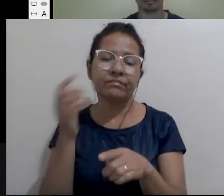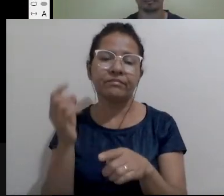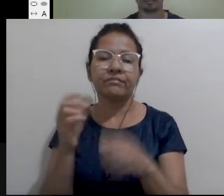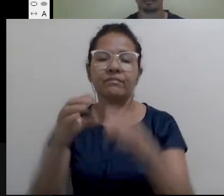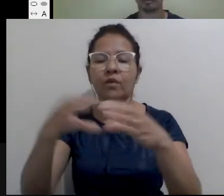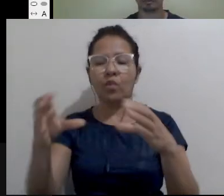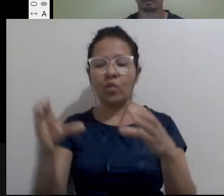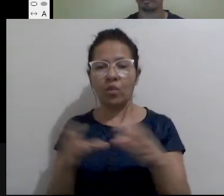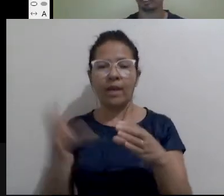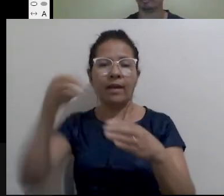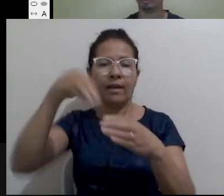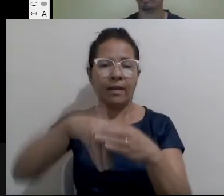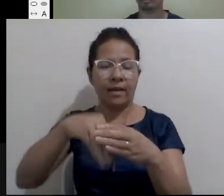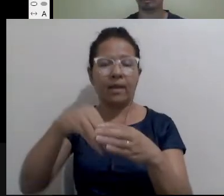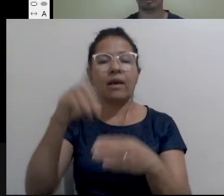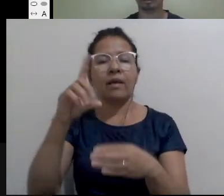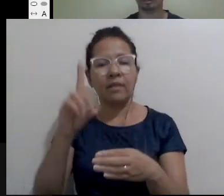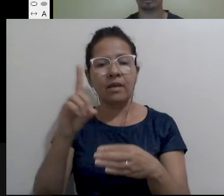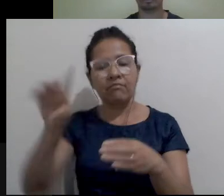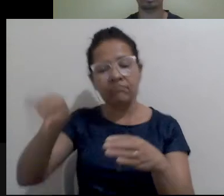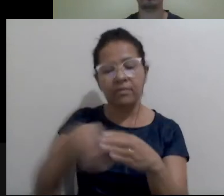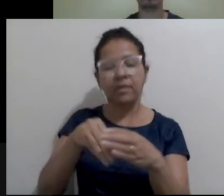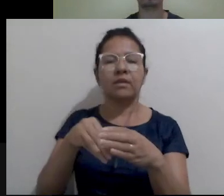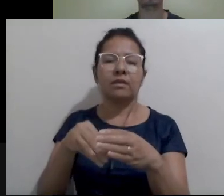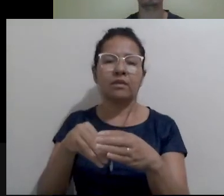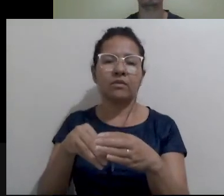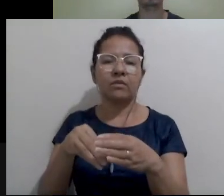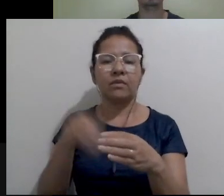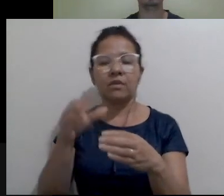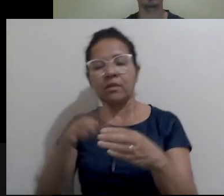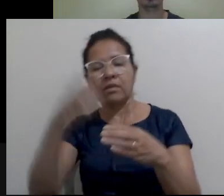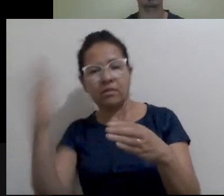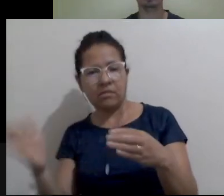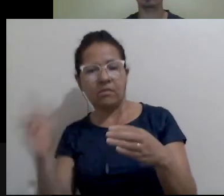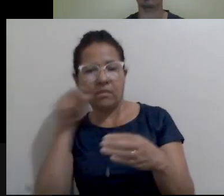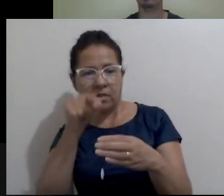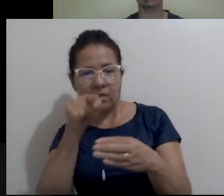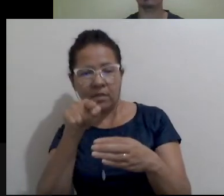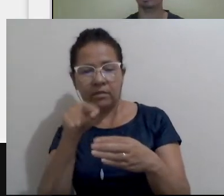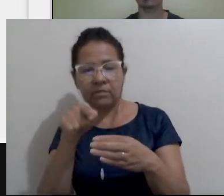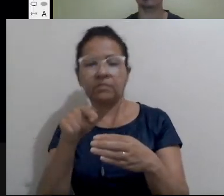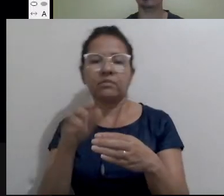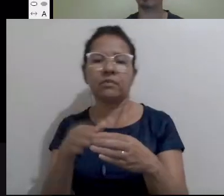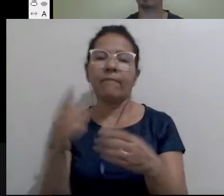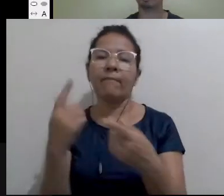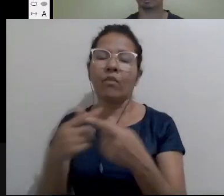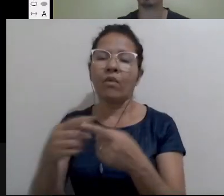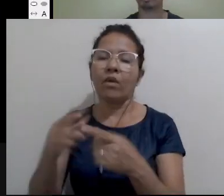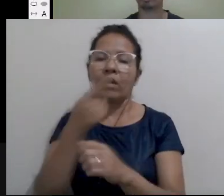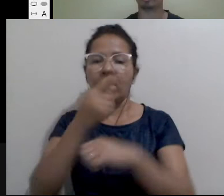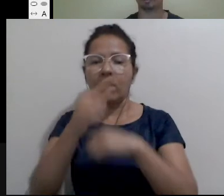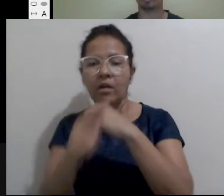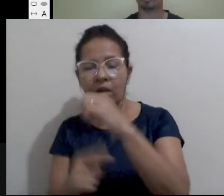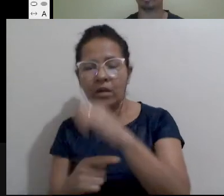interna, justamente porque veio do orbital D mais interno, e aqui de esfera externa, porque vieram os orbitais